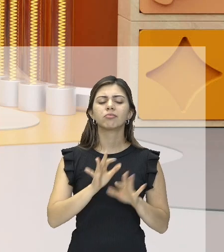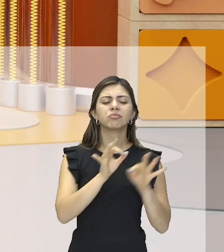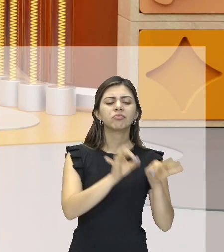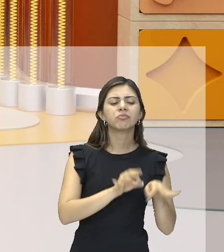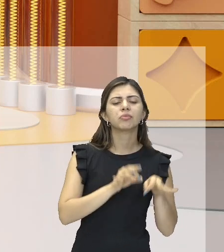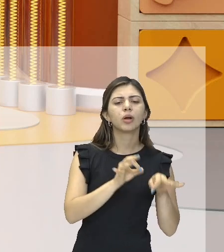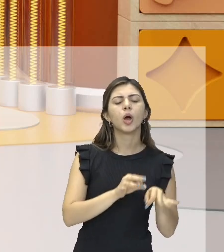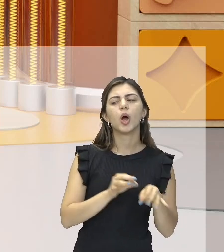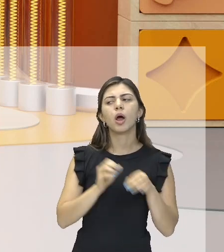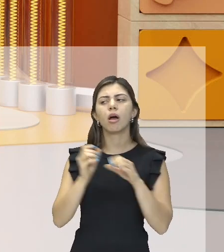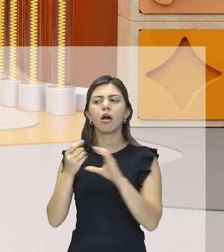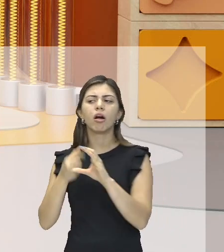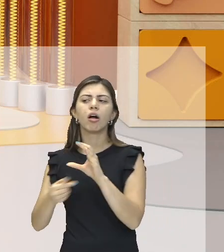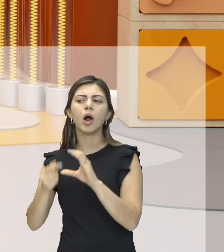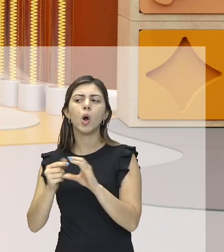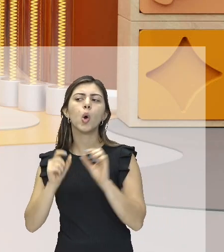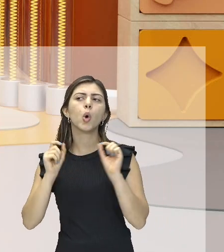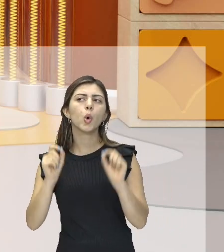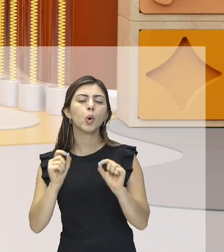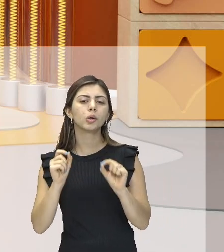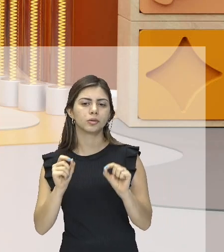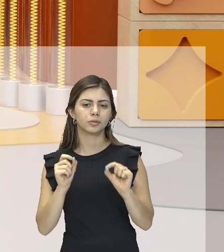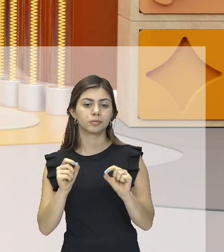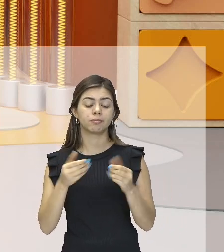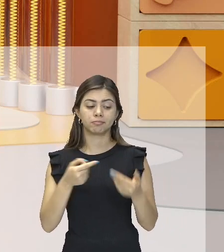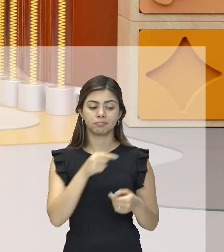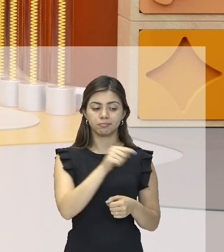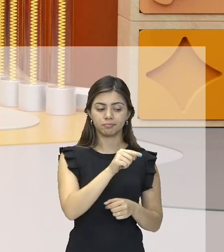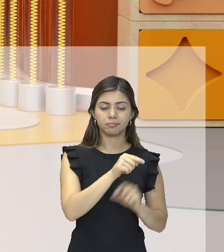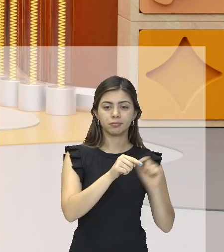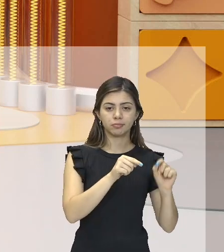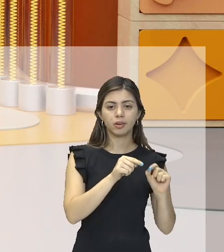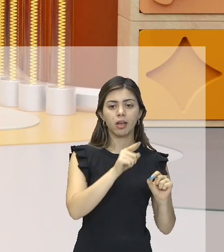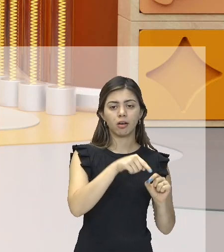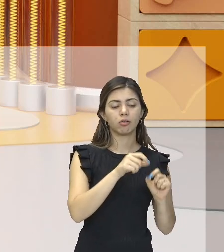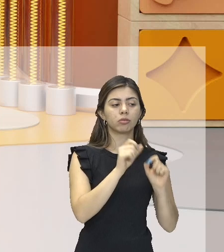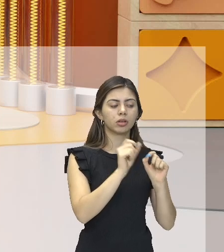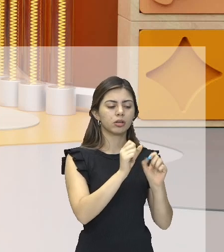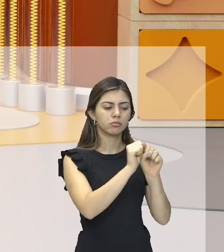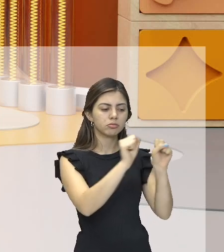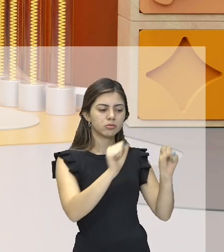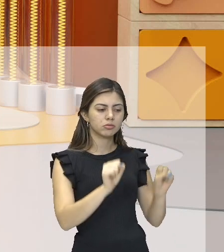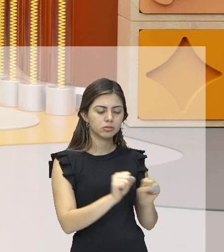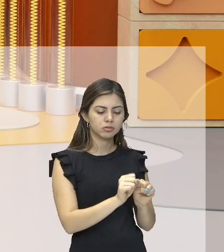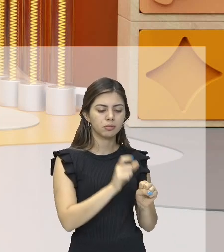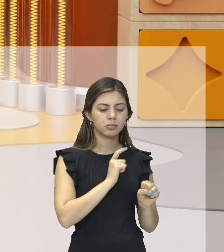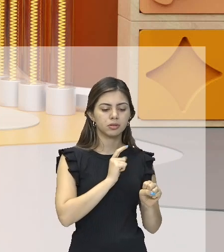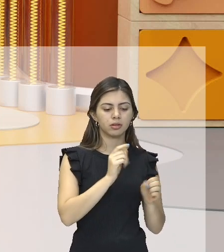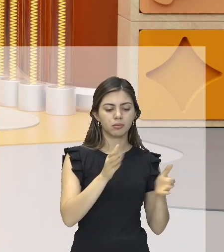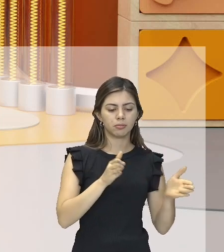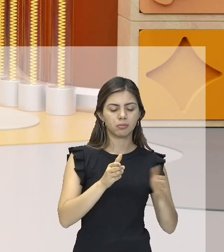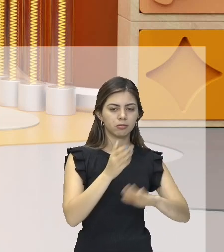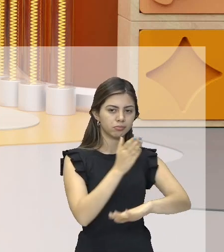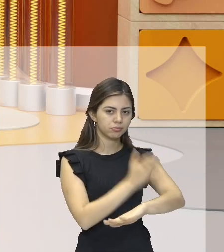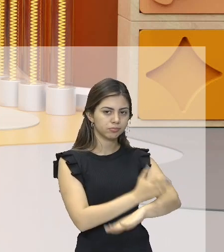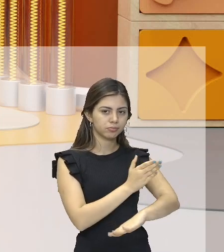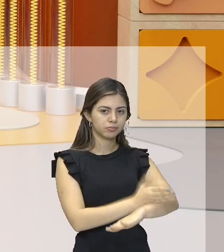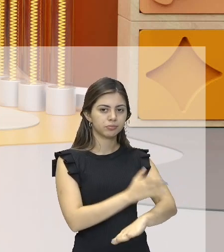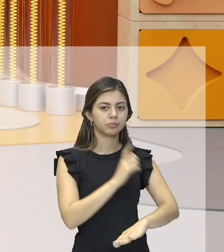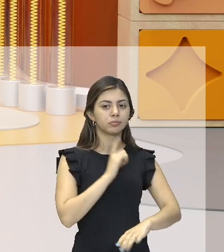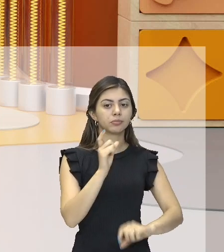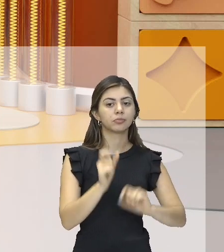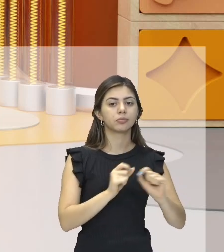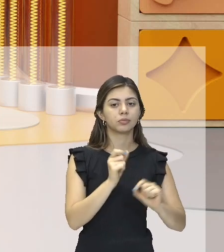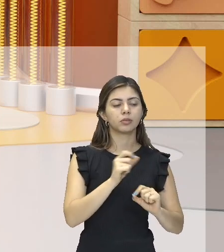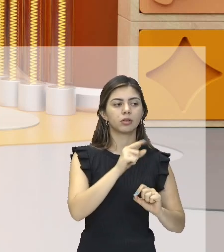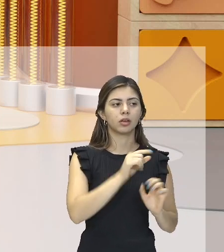e o que é o capitalismo? Feudalismo é aquele sistema em que vai vigorar durante a Idade Média, em que vai ter a presença ali